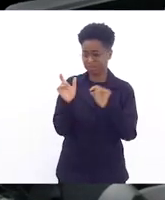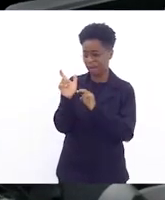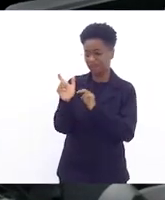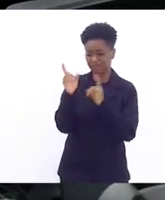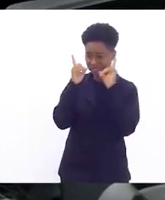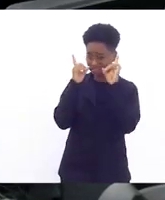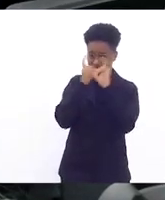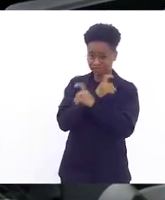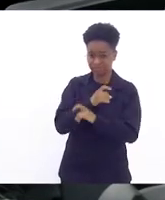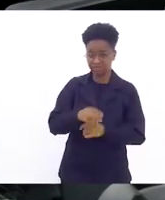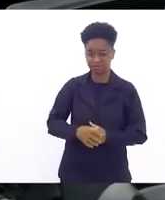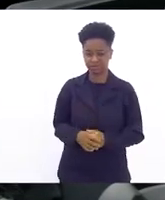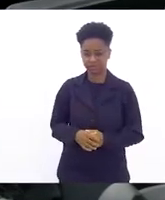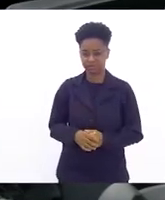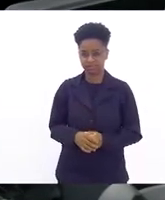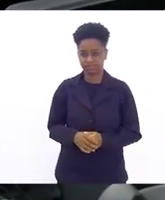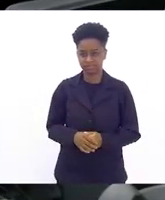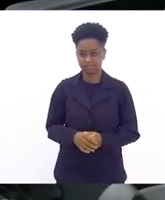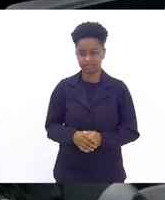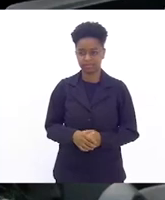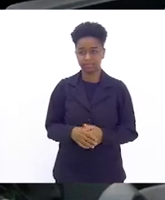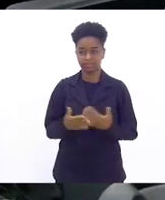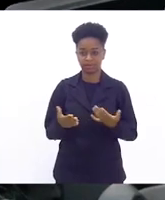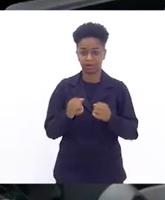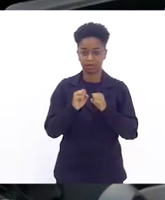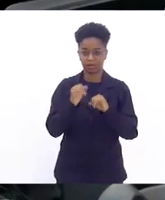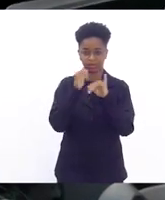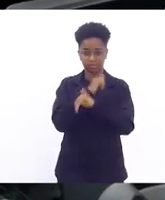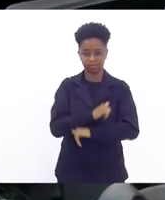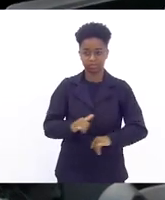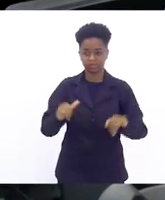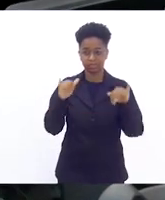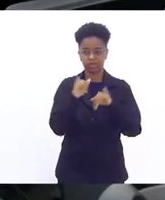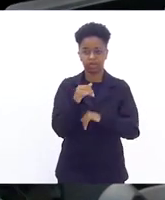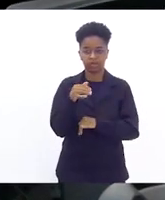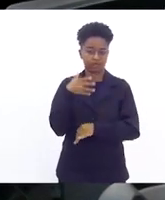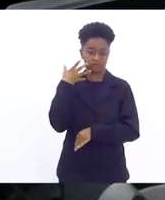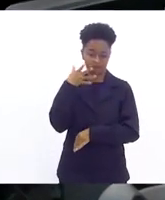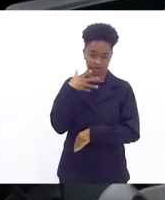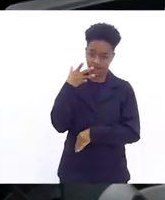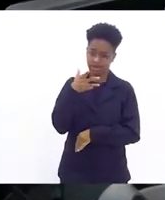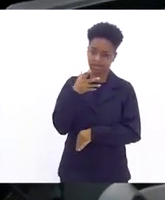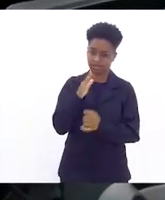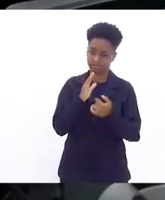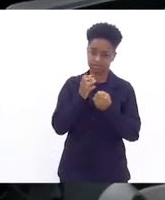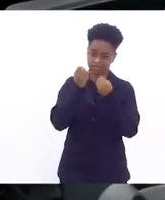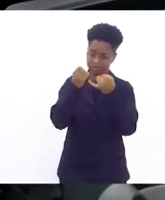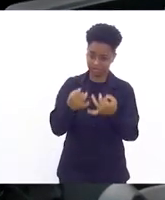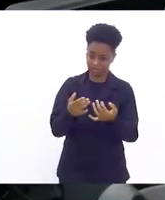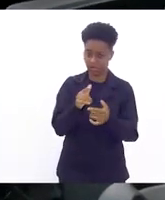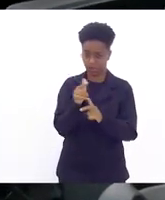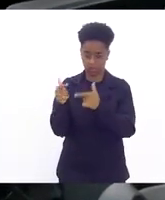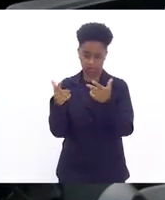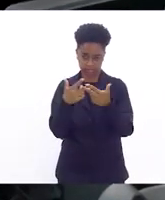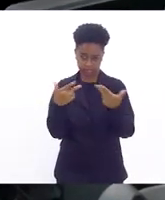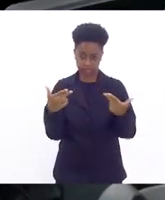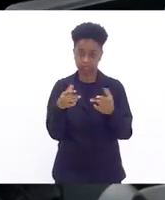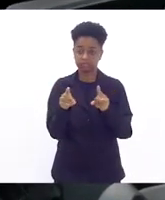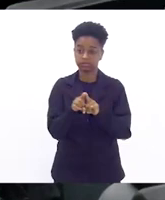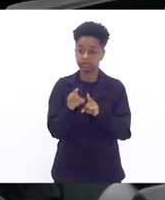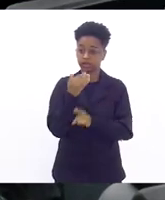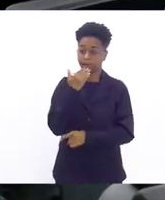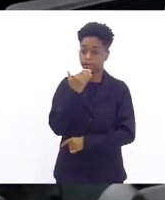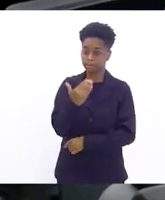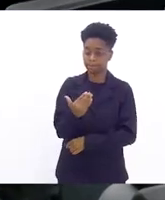próprio faça adequadamente as suas na sua fala essa exploração além de outros eu sou também